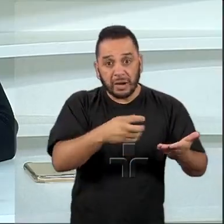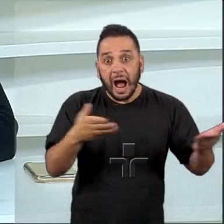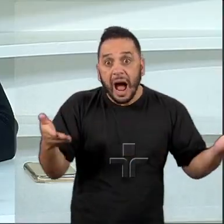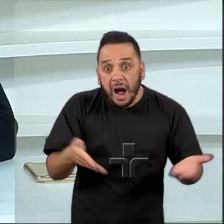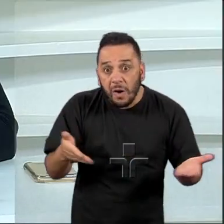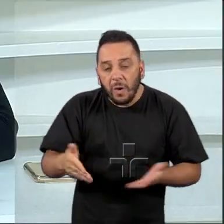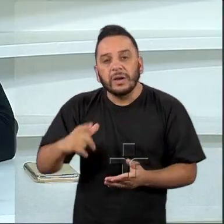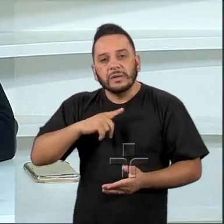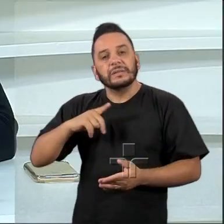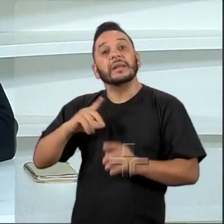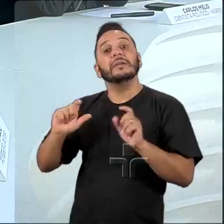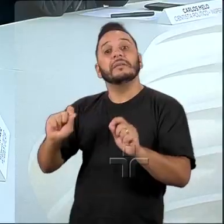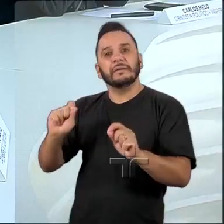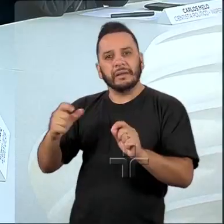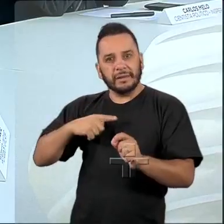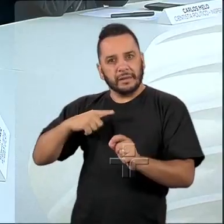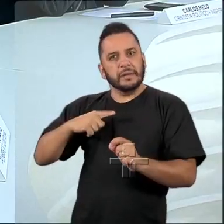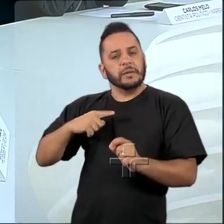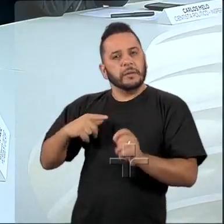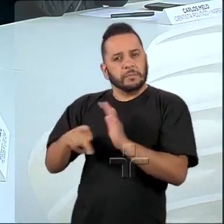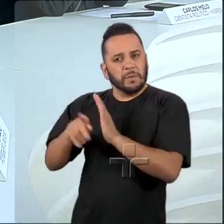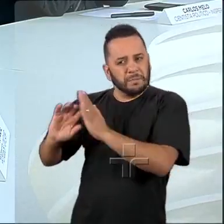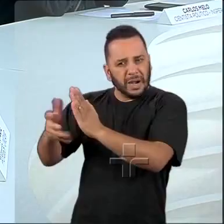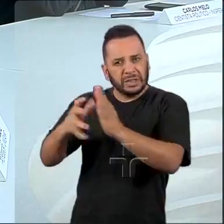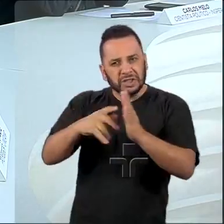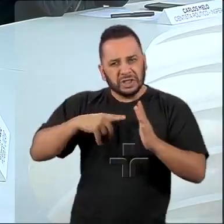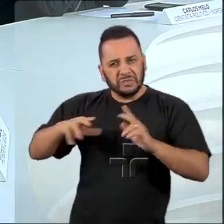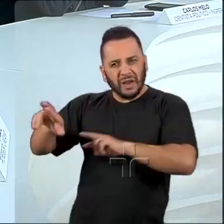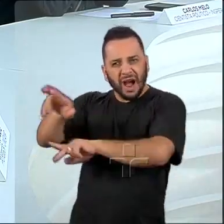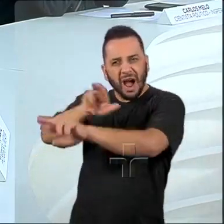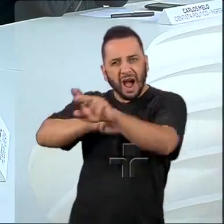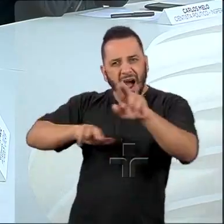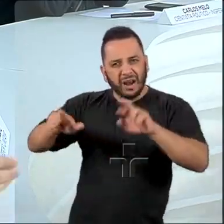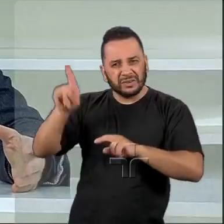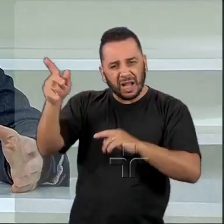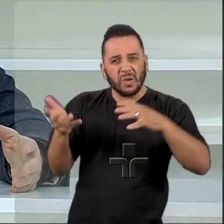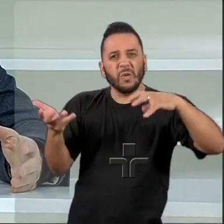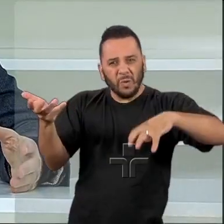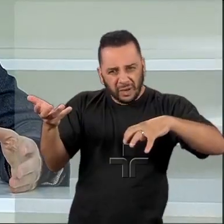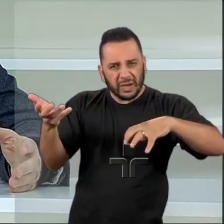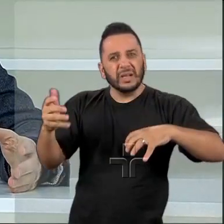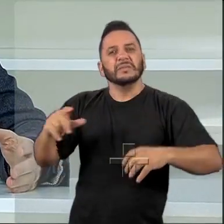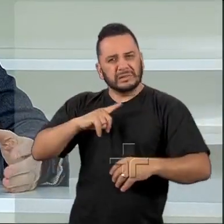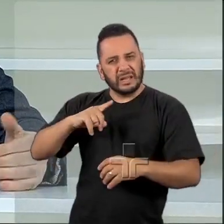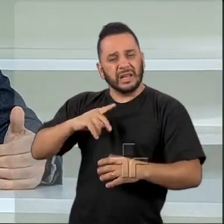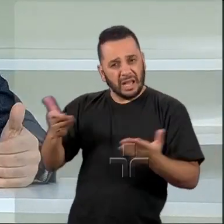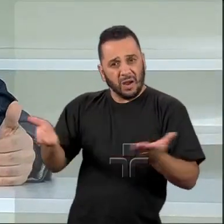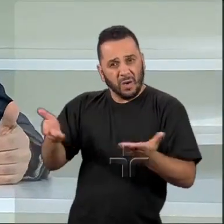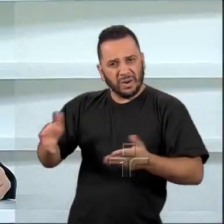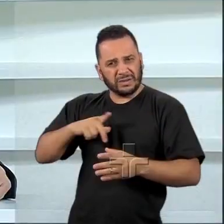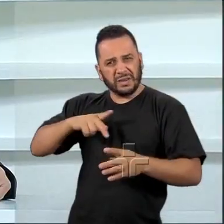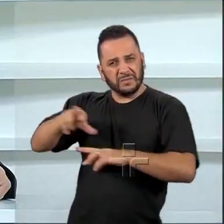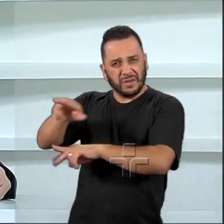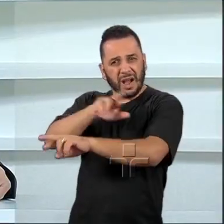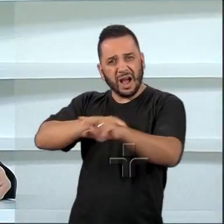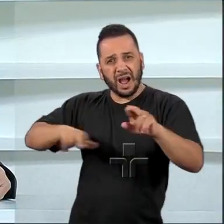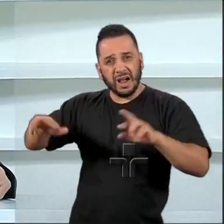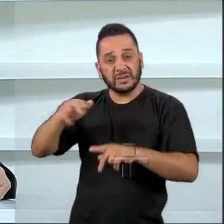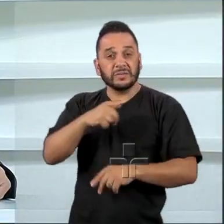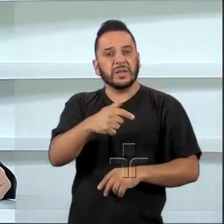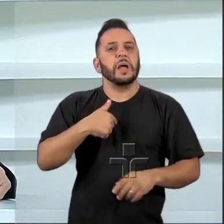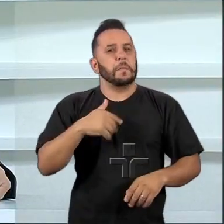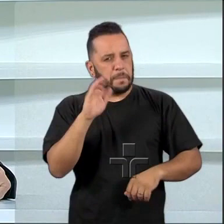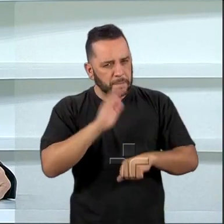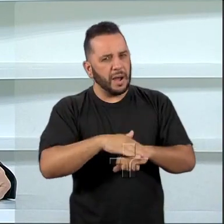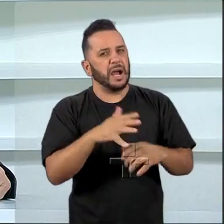representados no Congresso Nacional do que a gente tinha antes. Mais, com cláusula de barreira, com tudo. Agora vai ser mais complicado passar